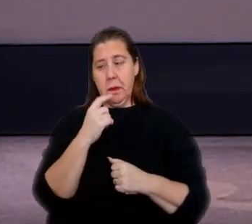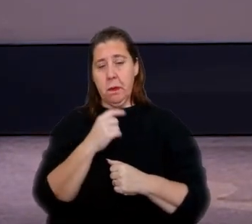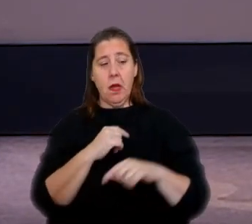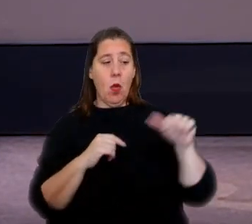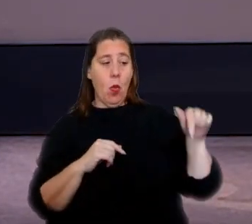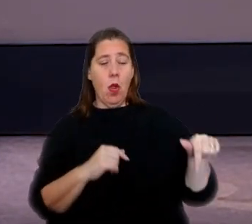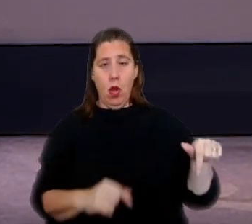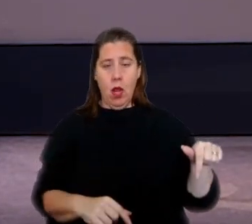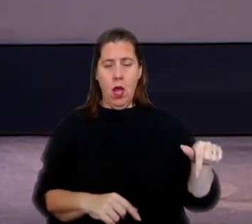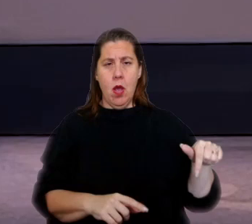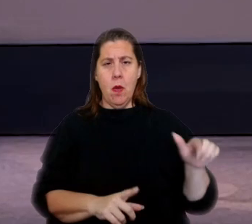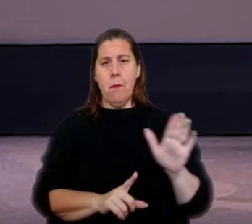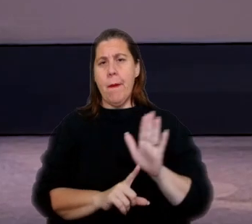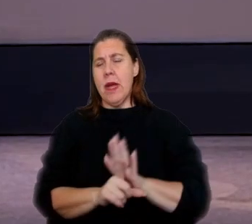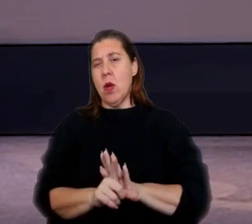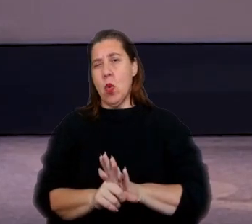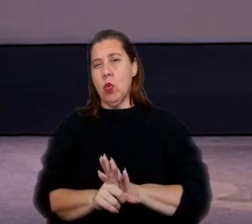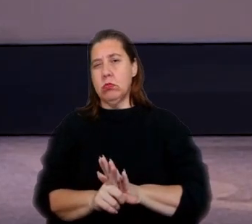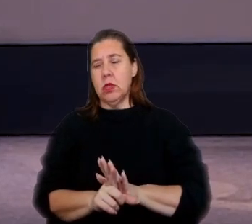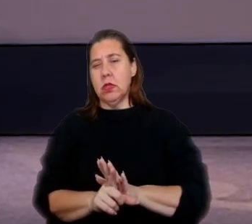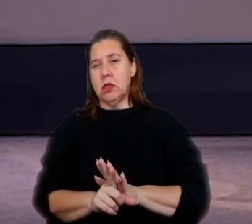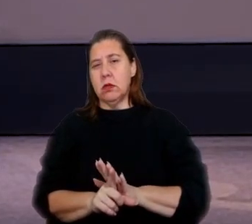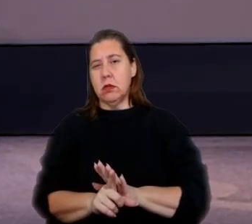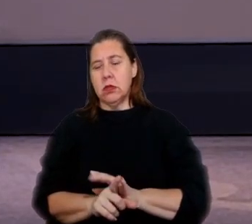o Léo... uma pergunta